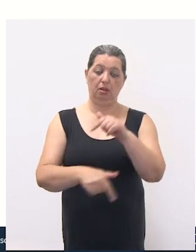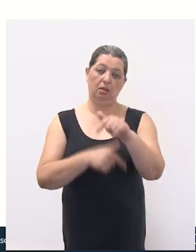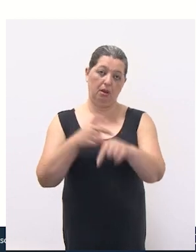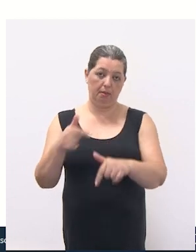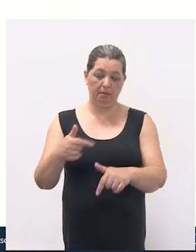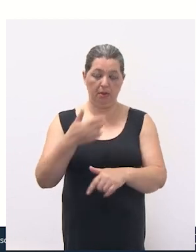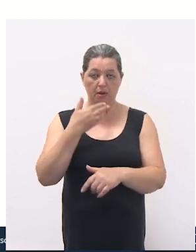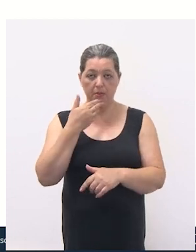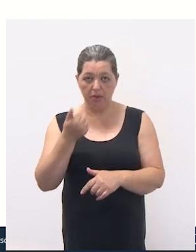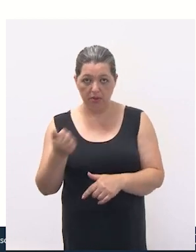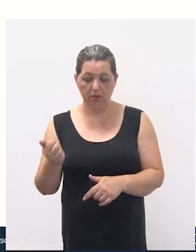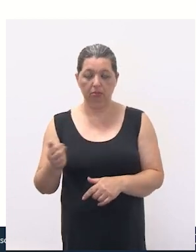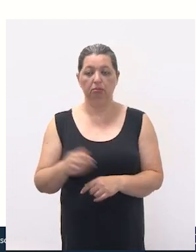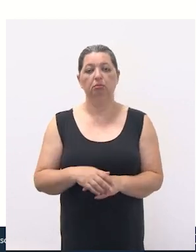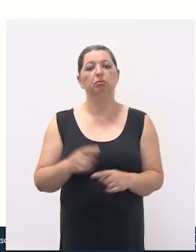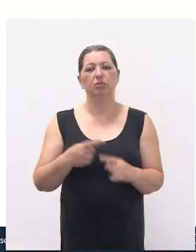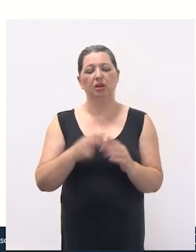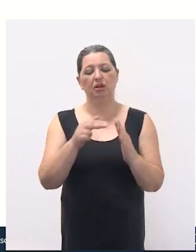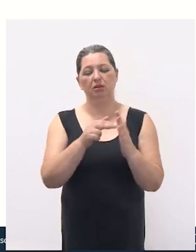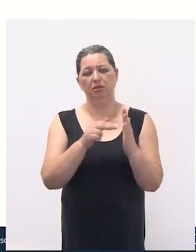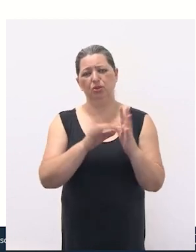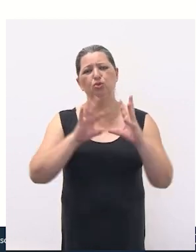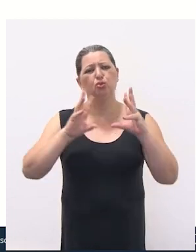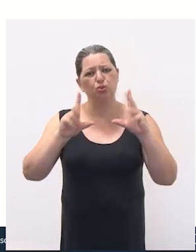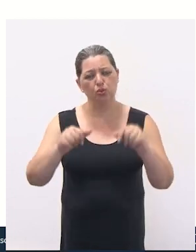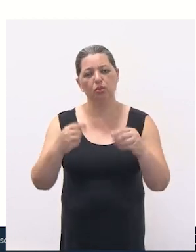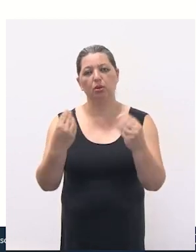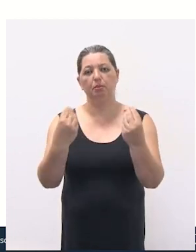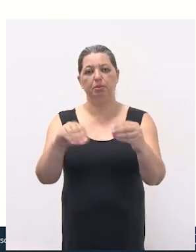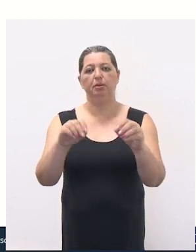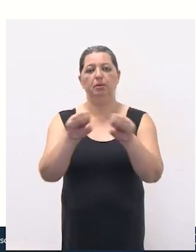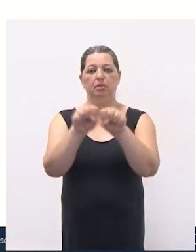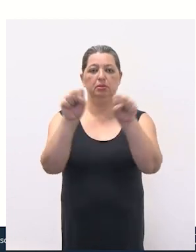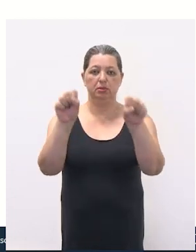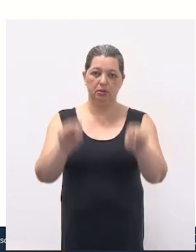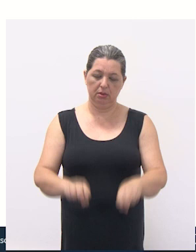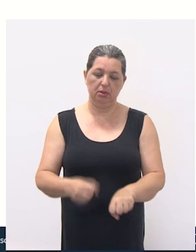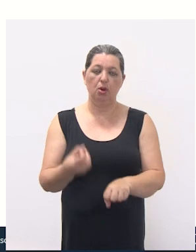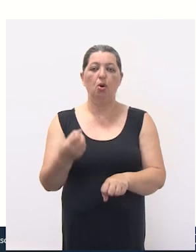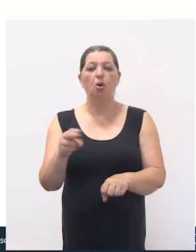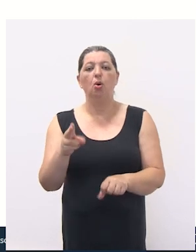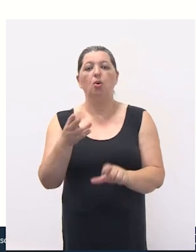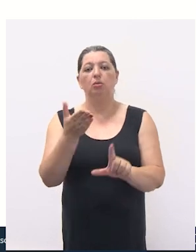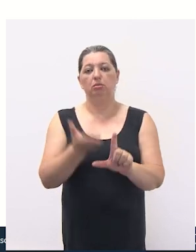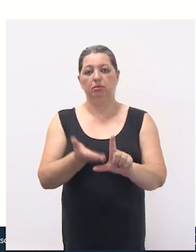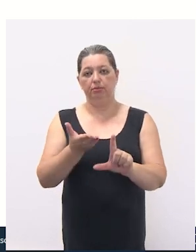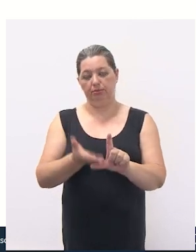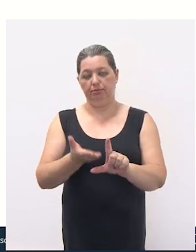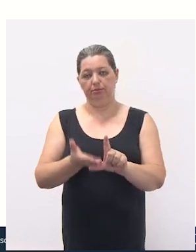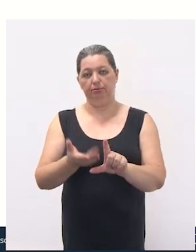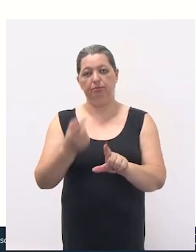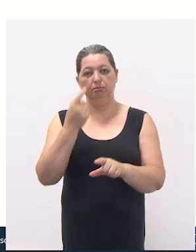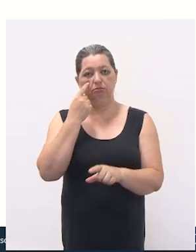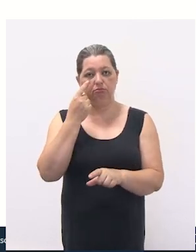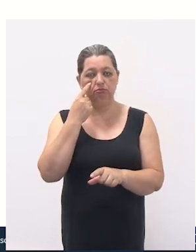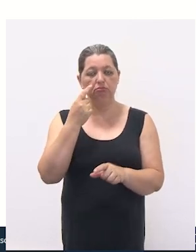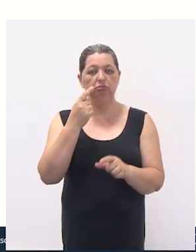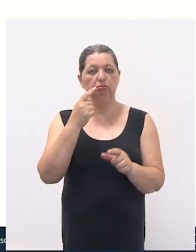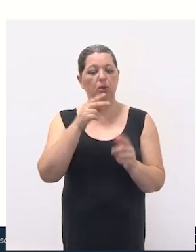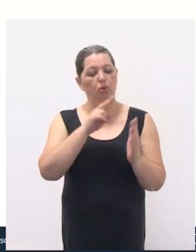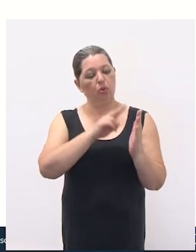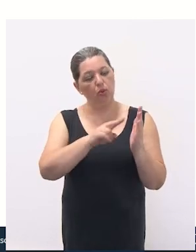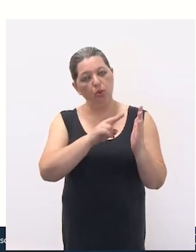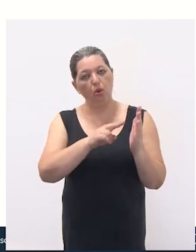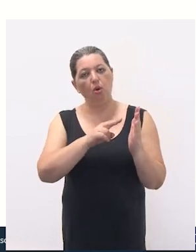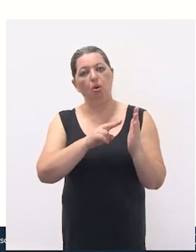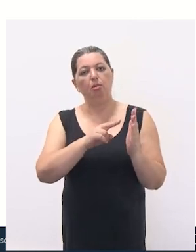notas estão todas no sistema, as notas estão todas lá no Class. Você só vai ter o trabalho de ver o nome do aluno, ver a